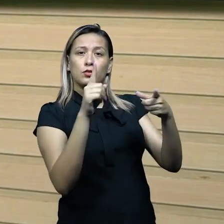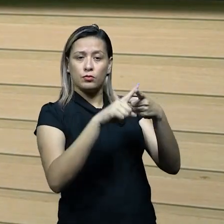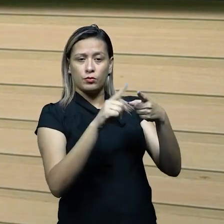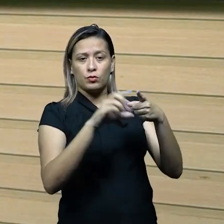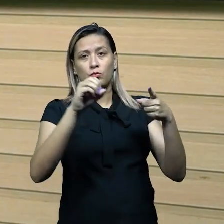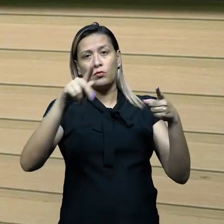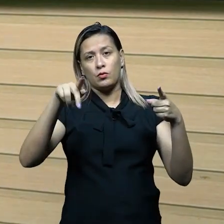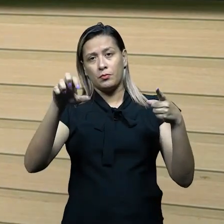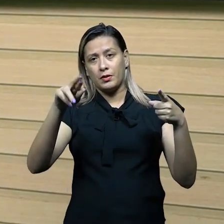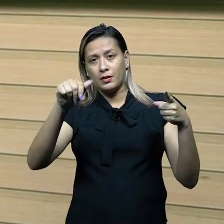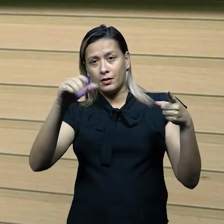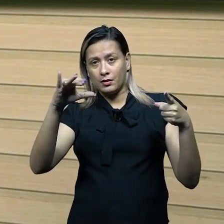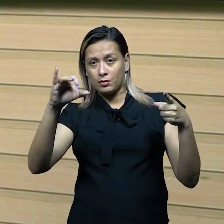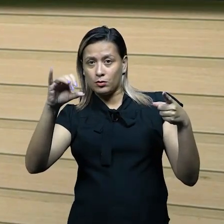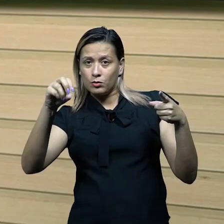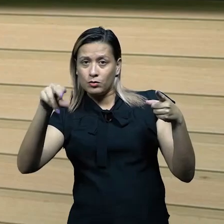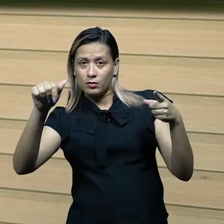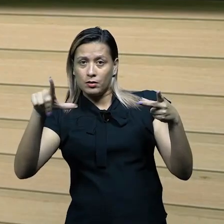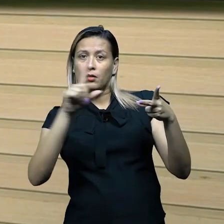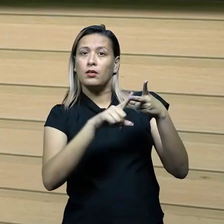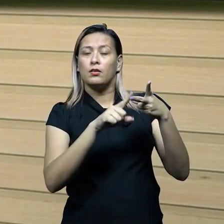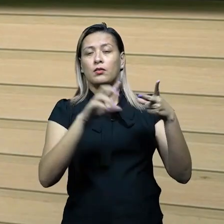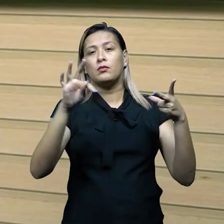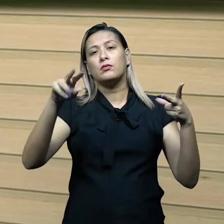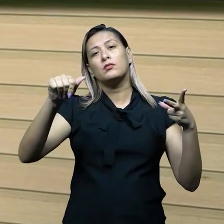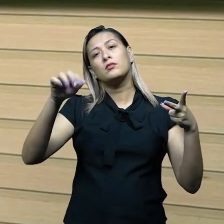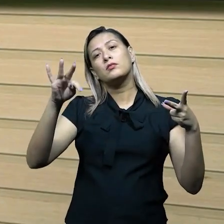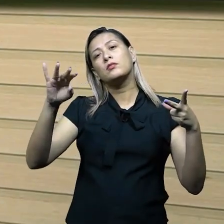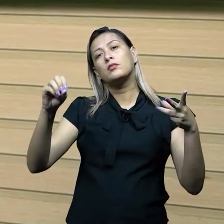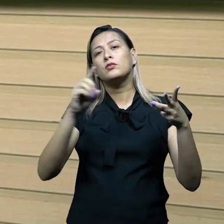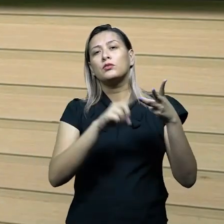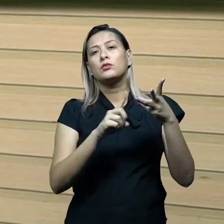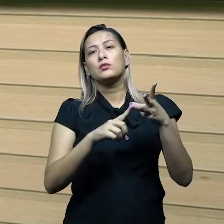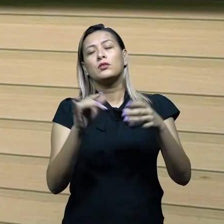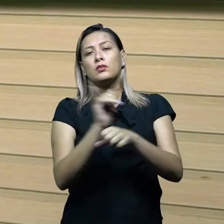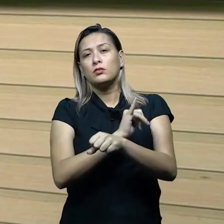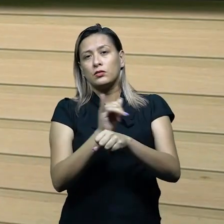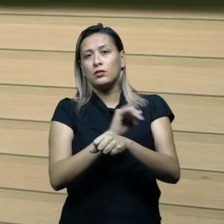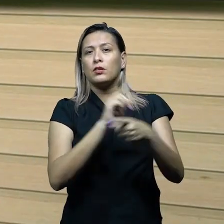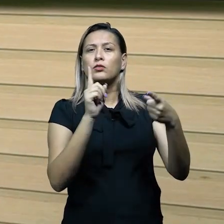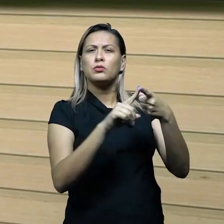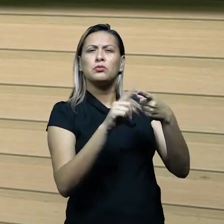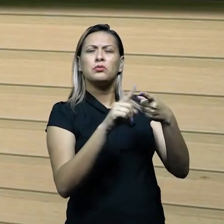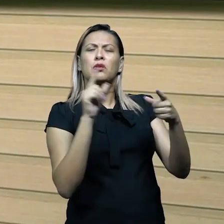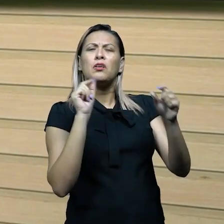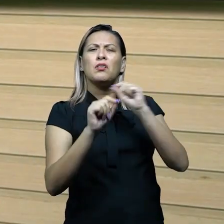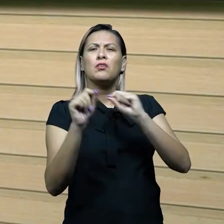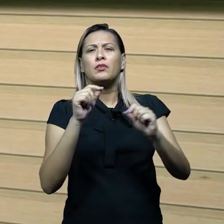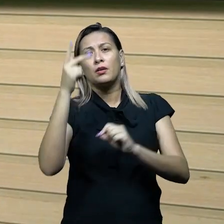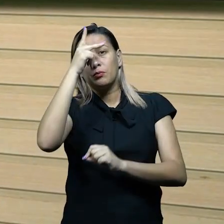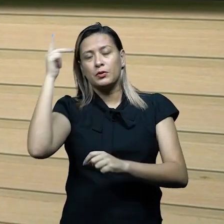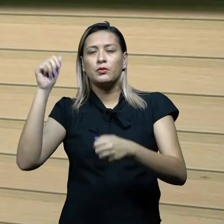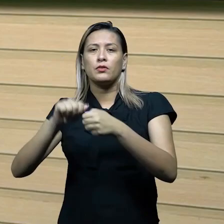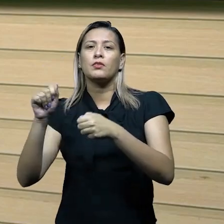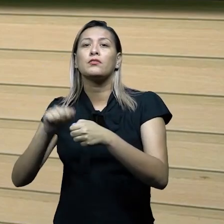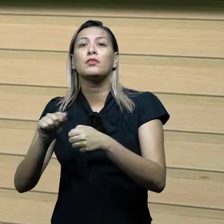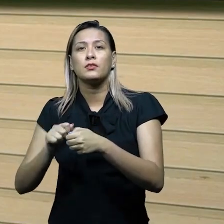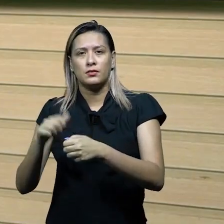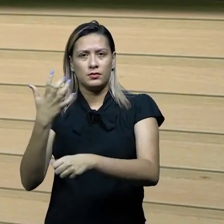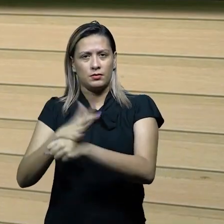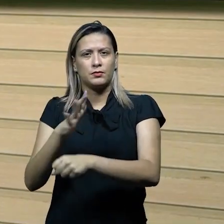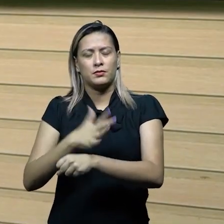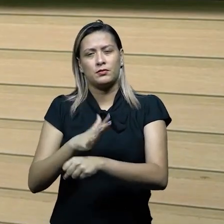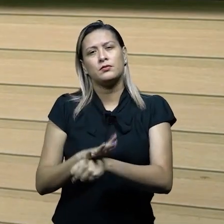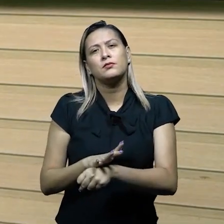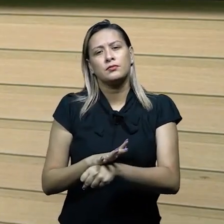nível operacional, o nível tático e o nível estratégico. O nível operacional, como o nome já diz, é quem vai operacionalizar, quem vai executar. A